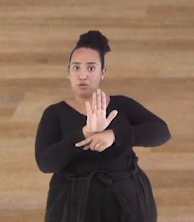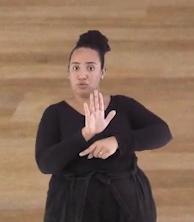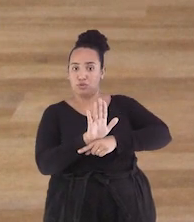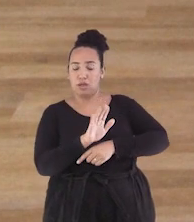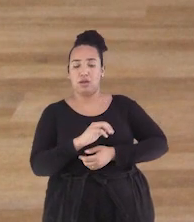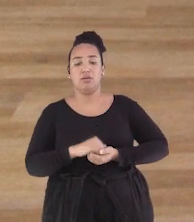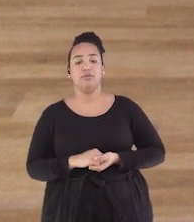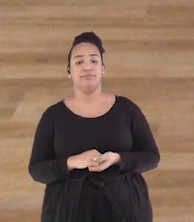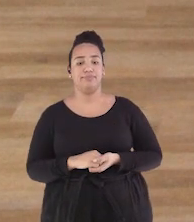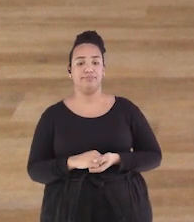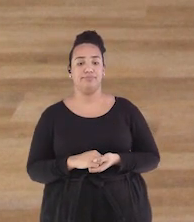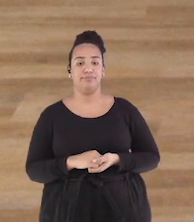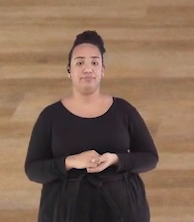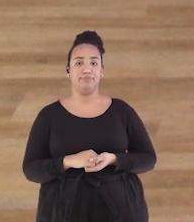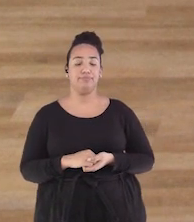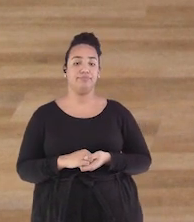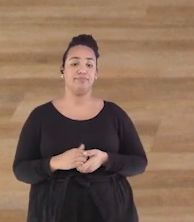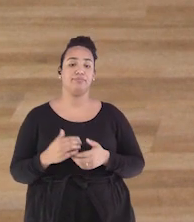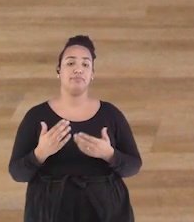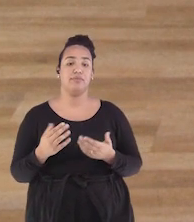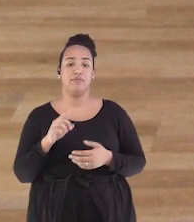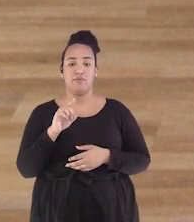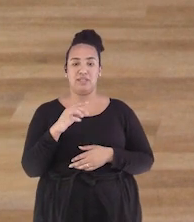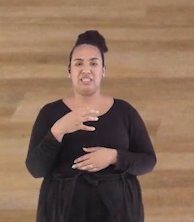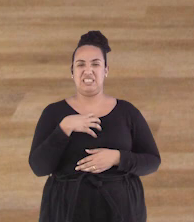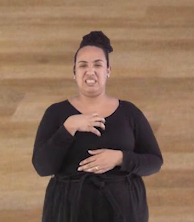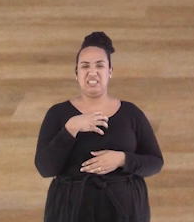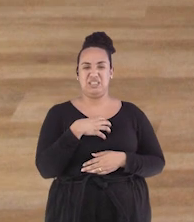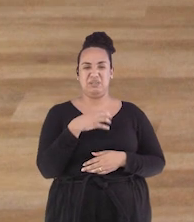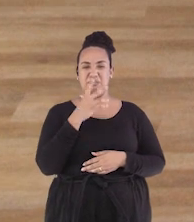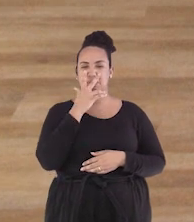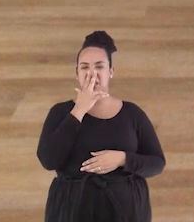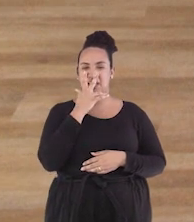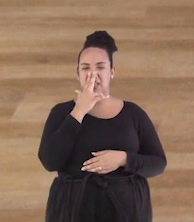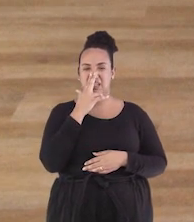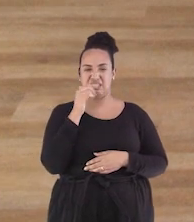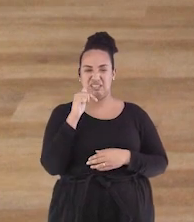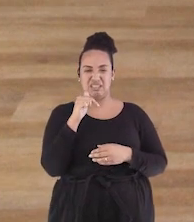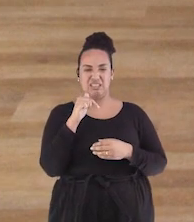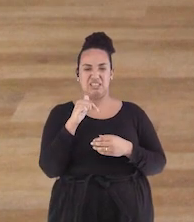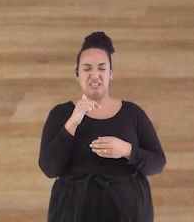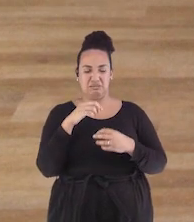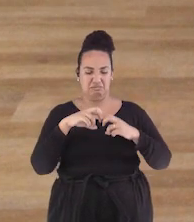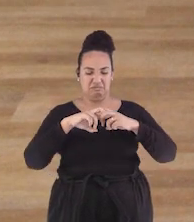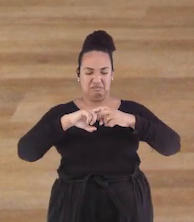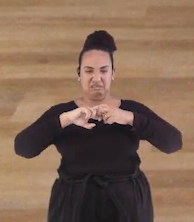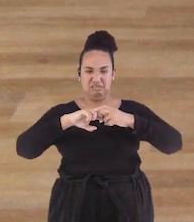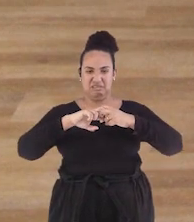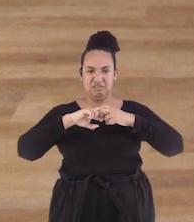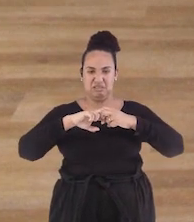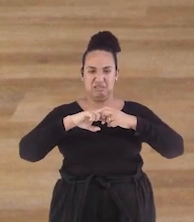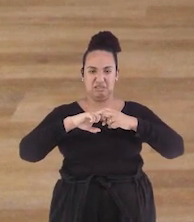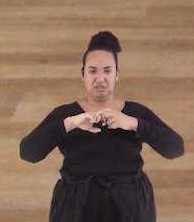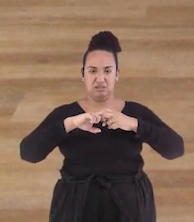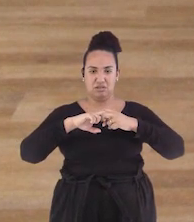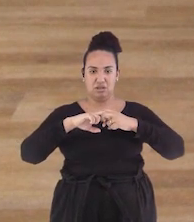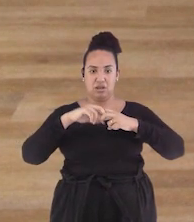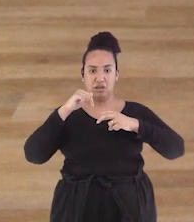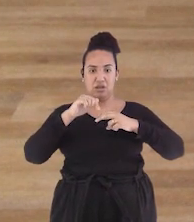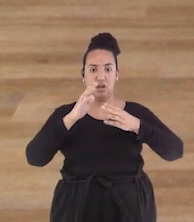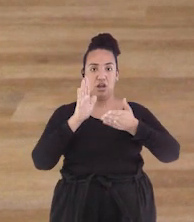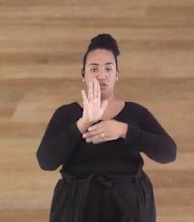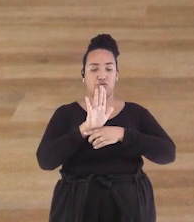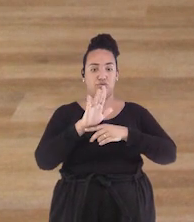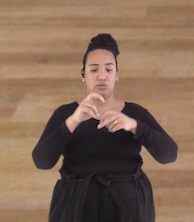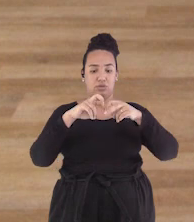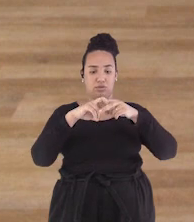beleza? Geralmente a gente vai sentir um nódulo, é como se o músculo tivesse, ó, em nó. E essa liberação